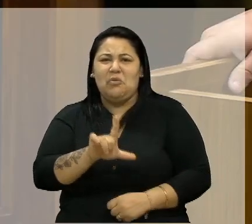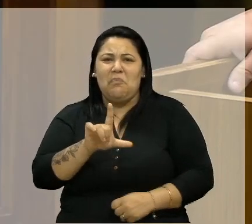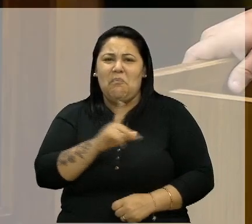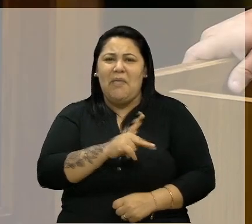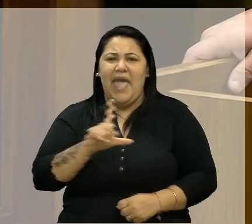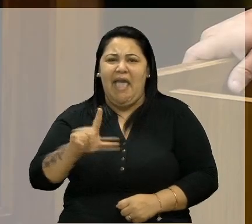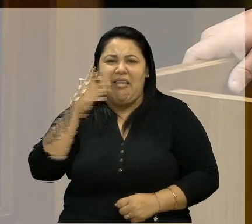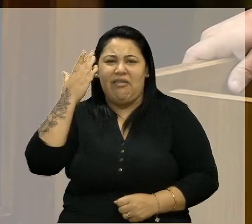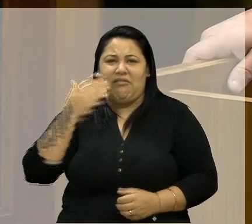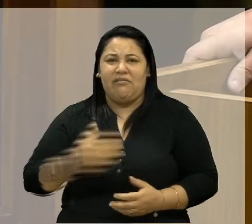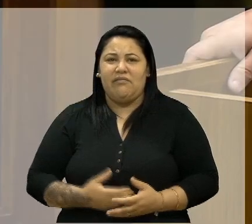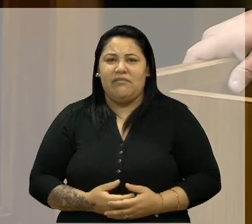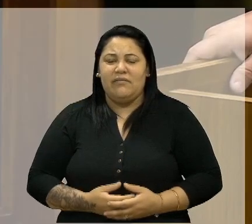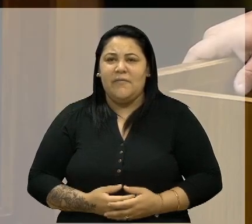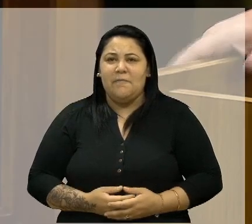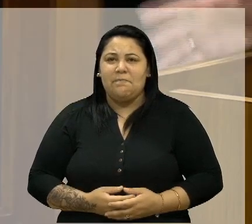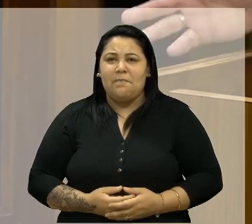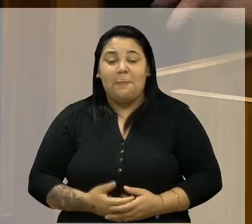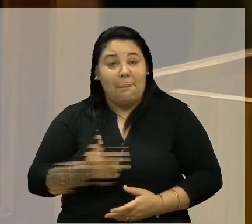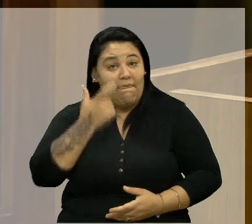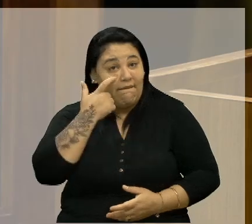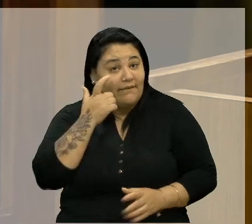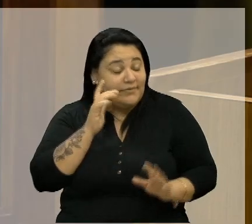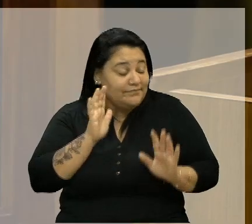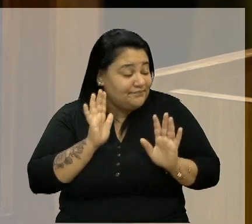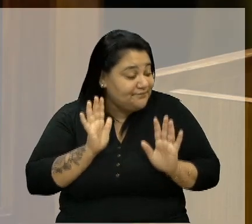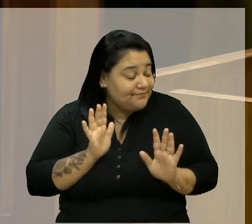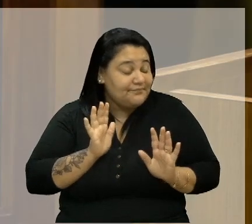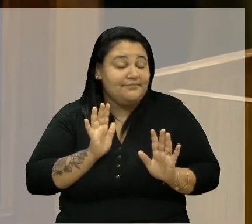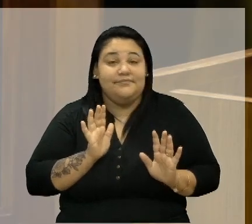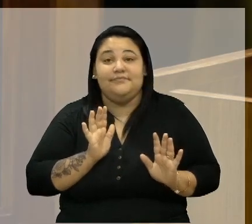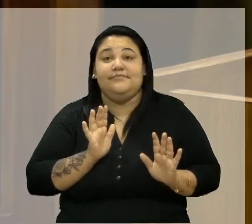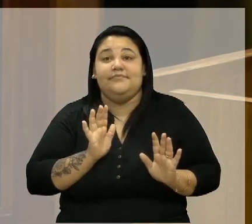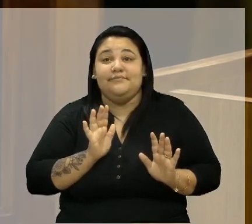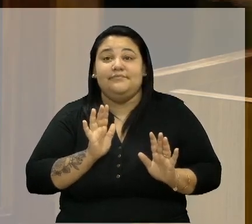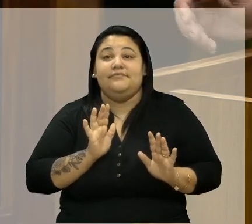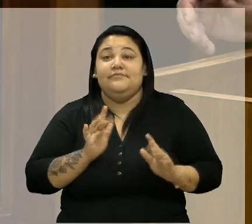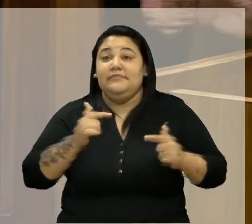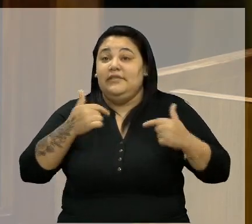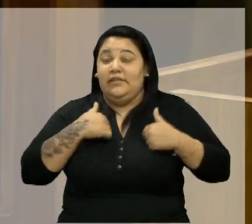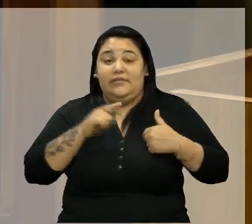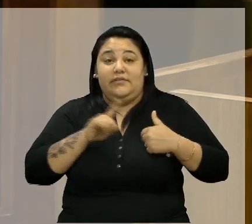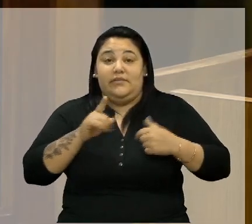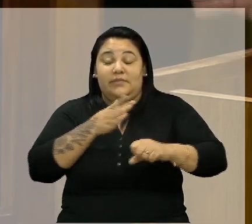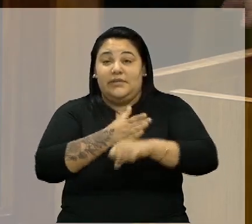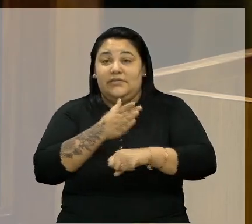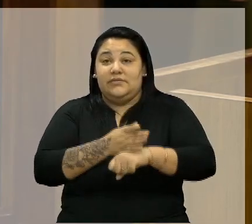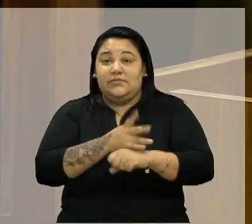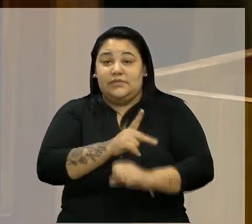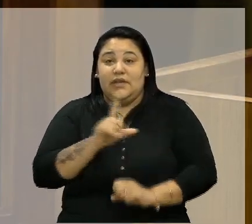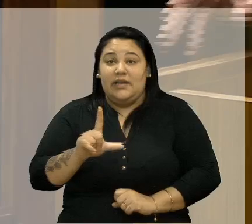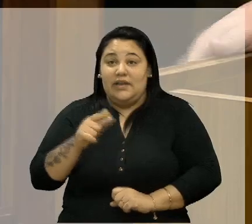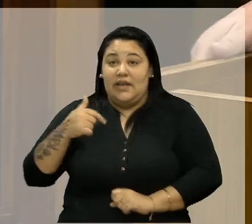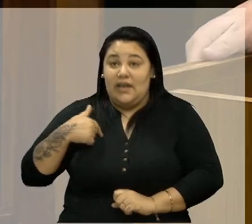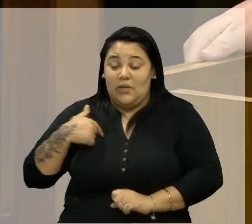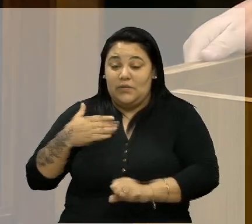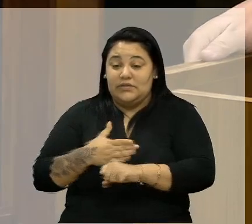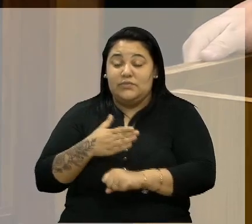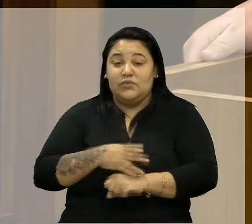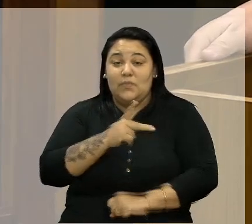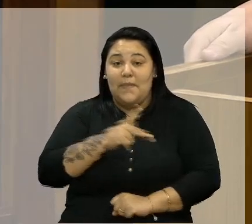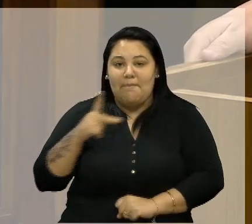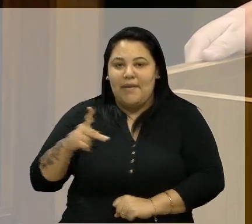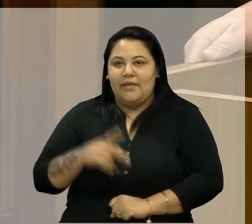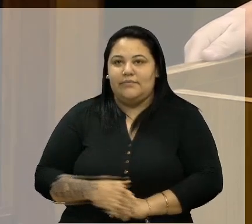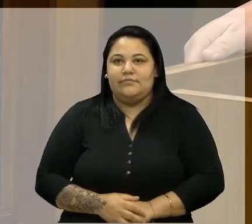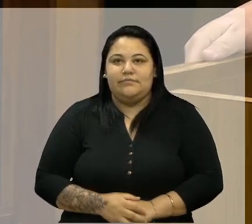PL. E olha que eu nem sou também do PL, sou do PP, Partido Progressista.